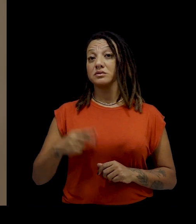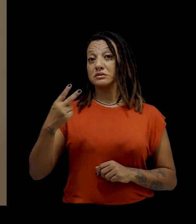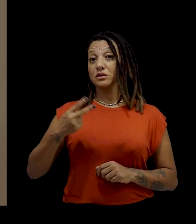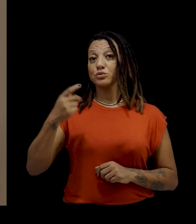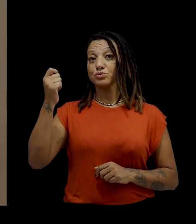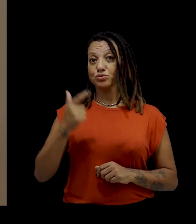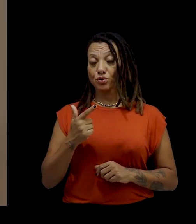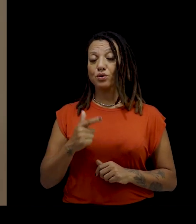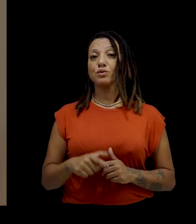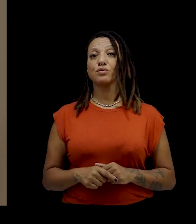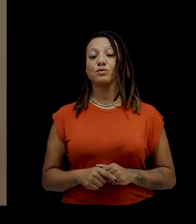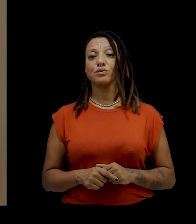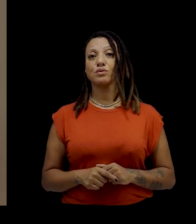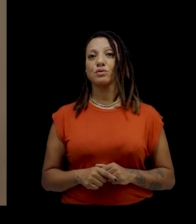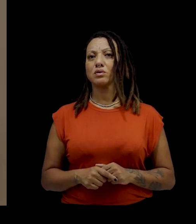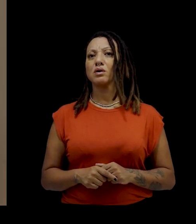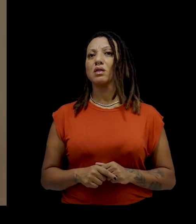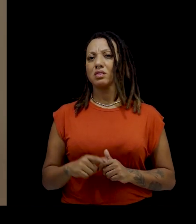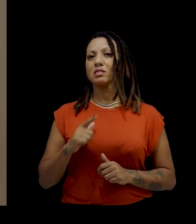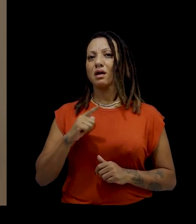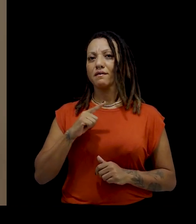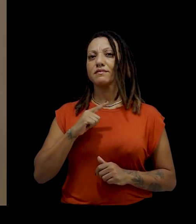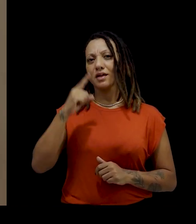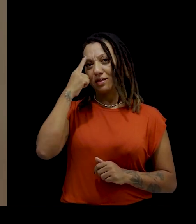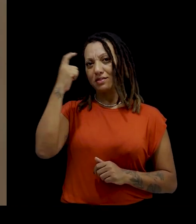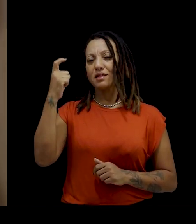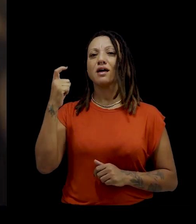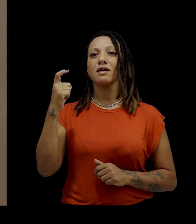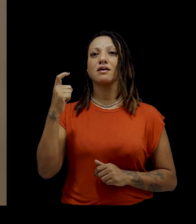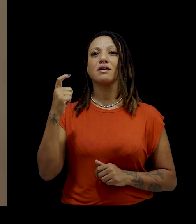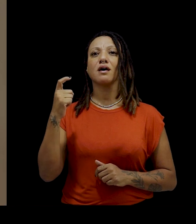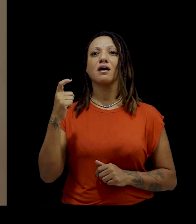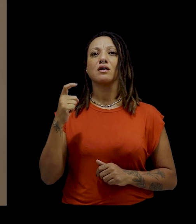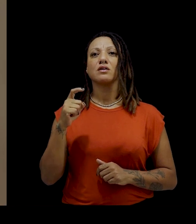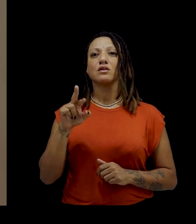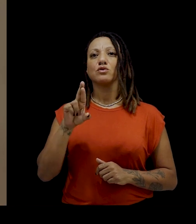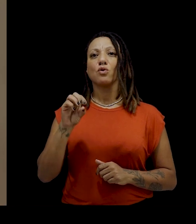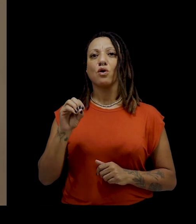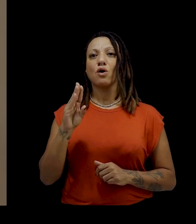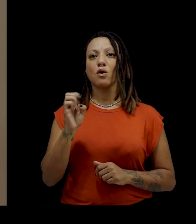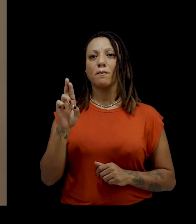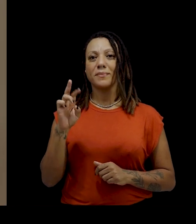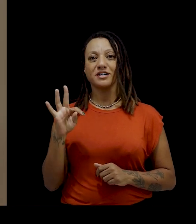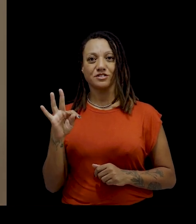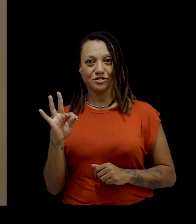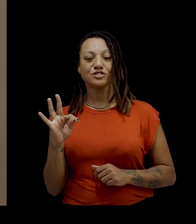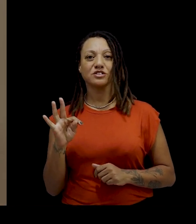O Segundo Sol, ele é livremente inspirado no Spiral Jet, do Robert Smithson,